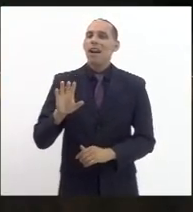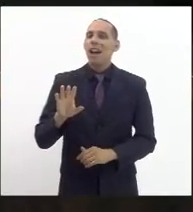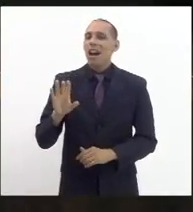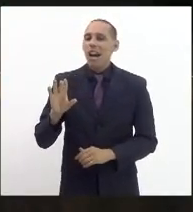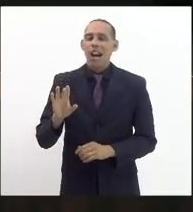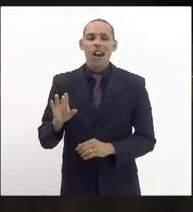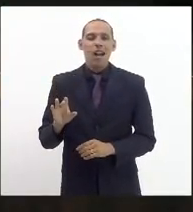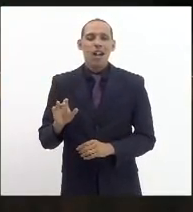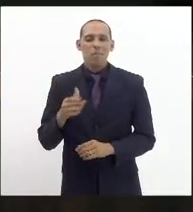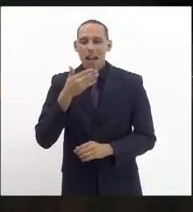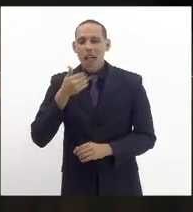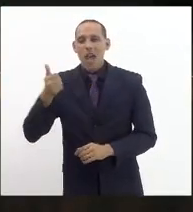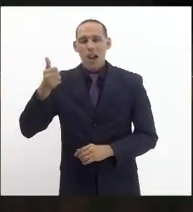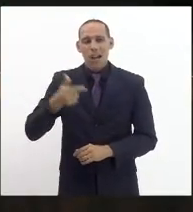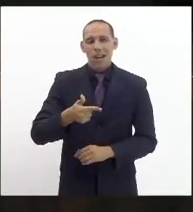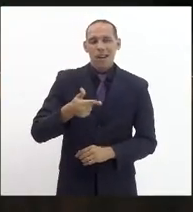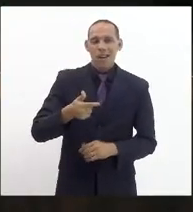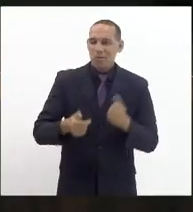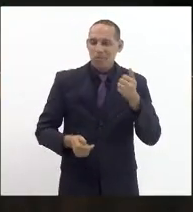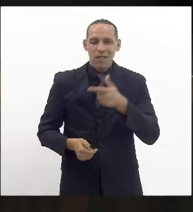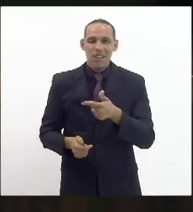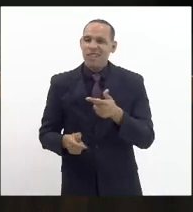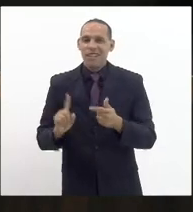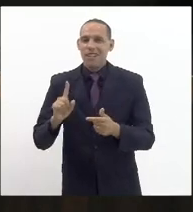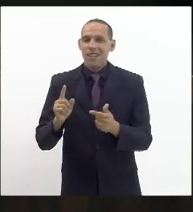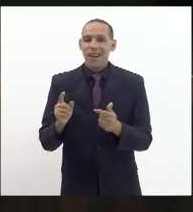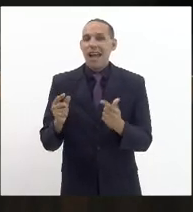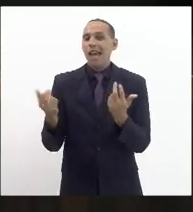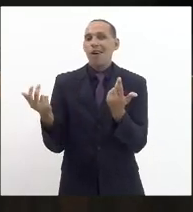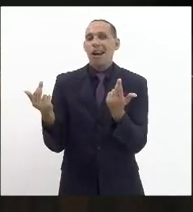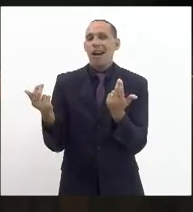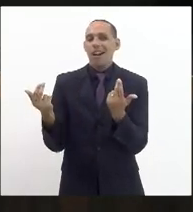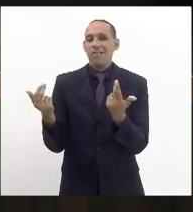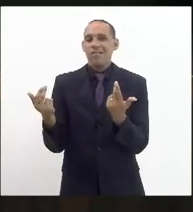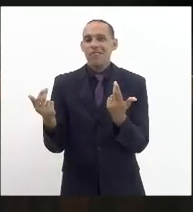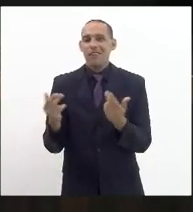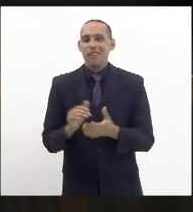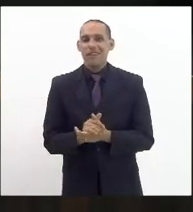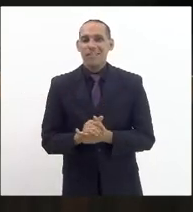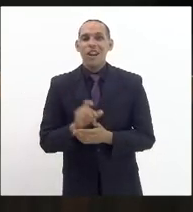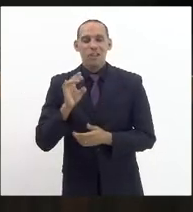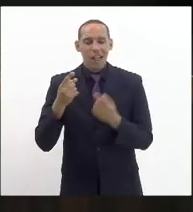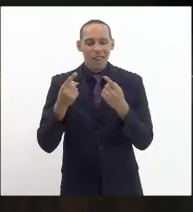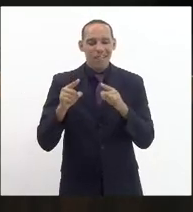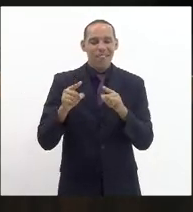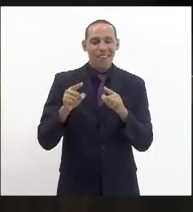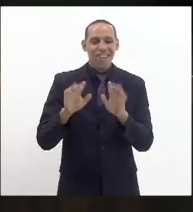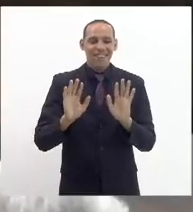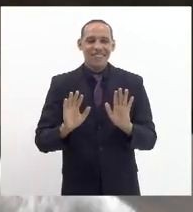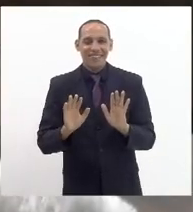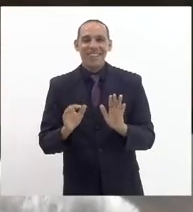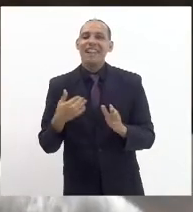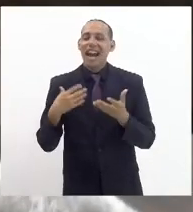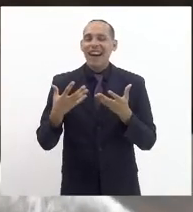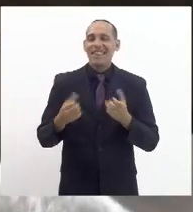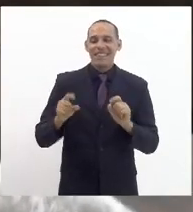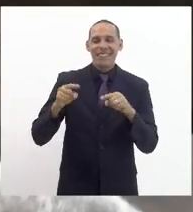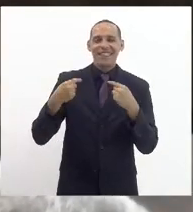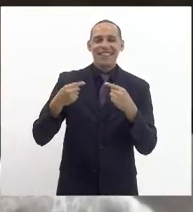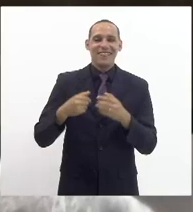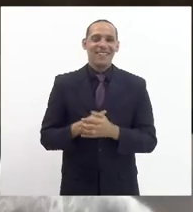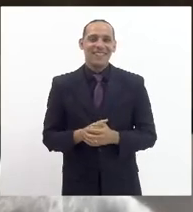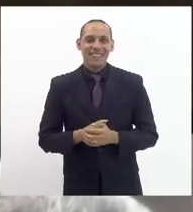pode ter uma melhor que a outra. Ela pode ser espelho da outra. Então é só para fazer uma provocação, Vossa Excelência. Eu acato a